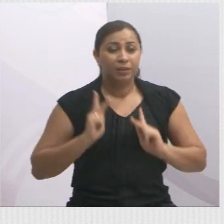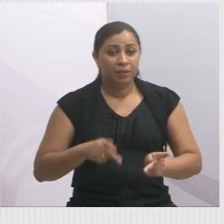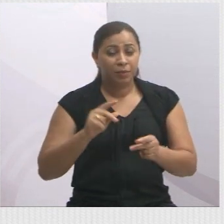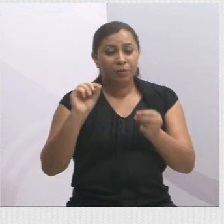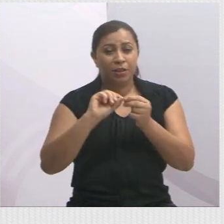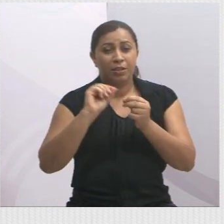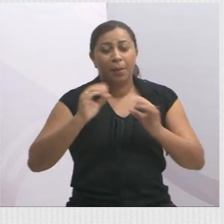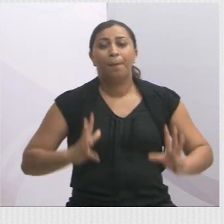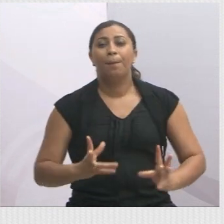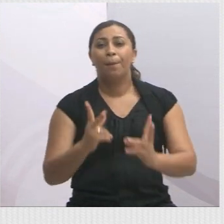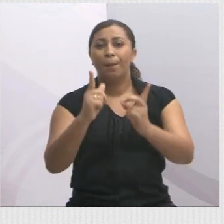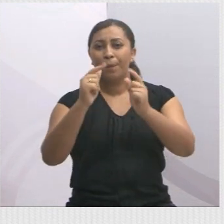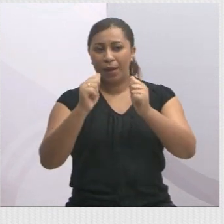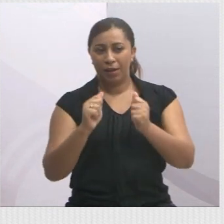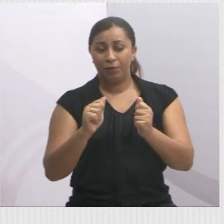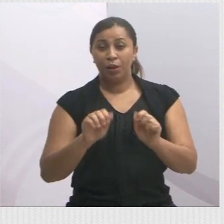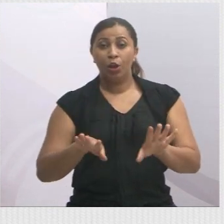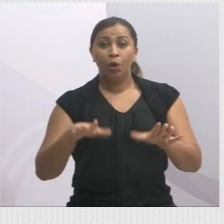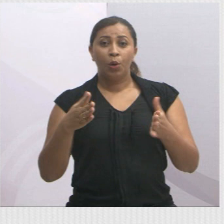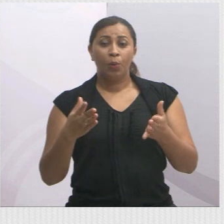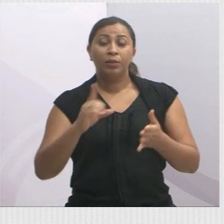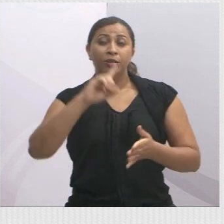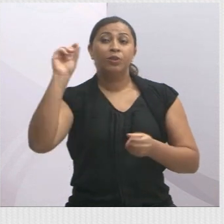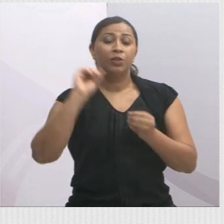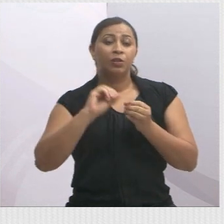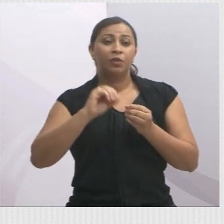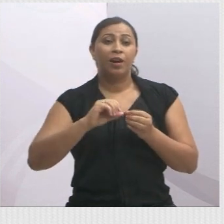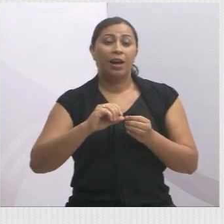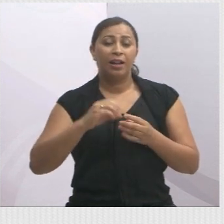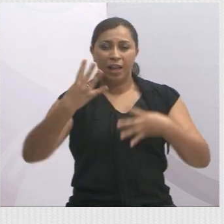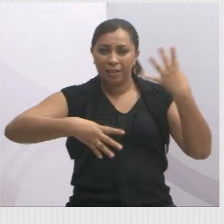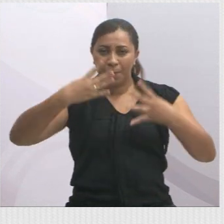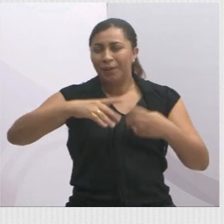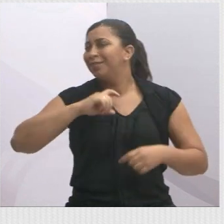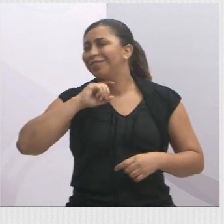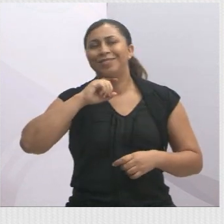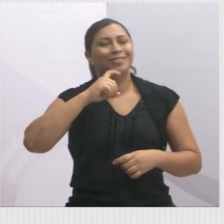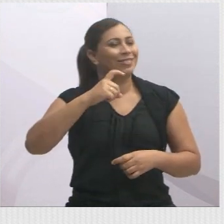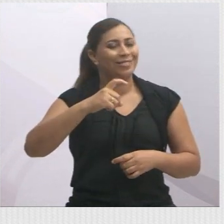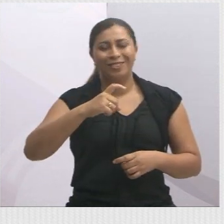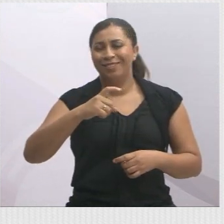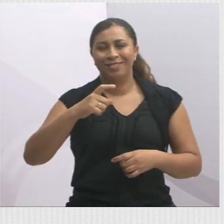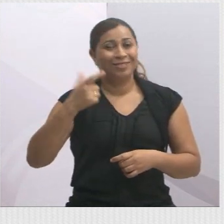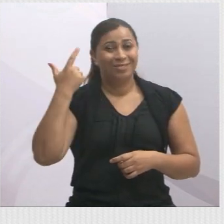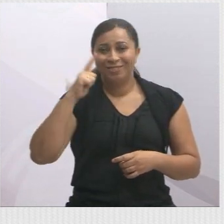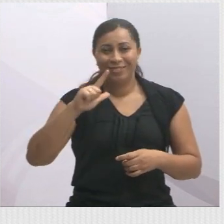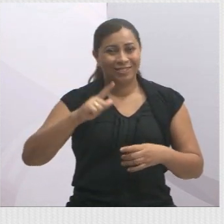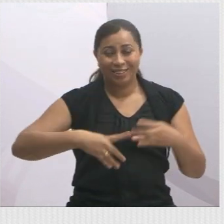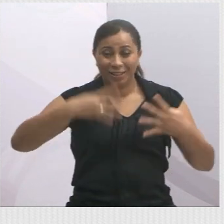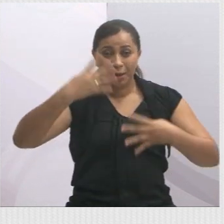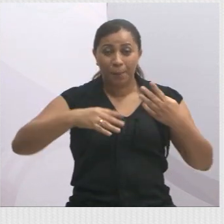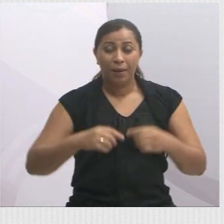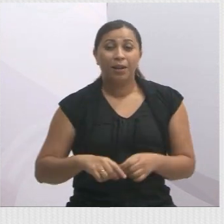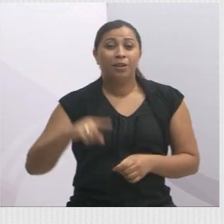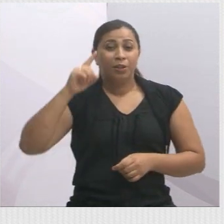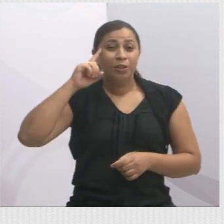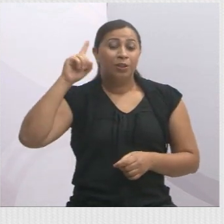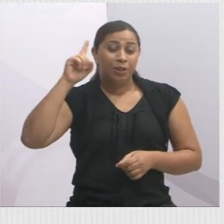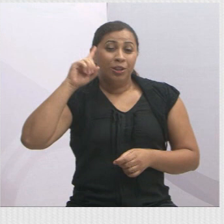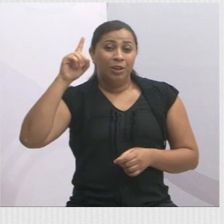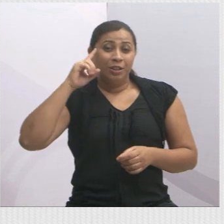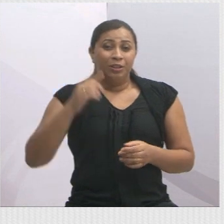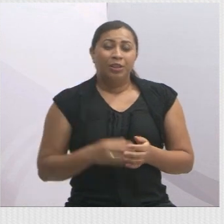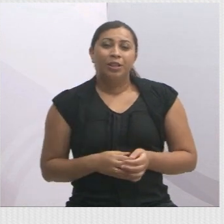operando maravilhosamente, e quando Deus age, ninguém consegue impedir. Assim, a cada dia que se passava, ia